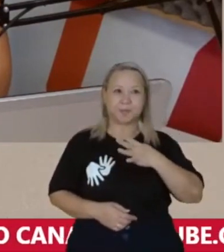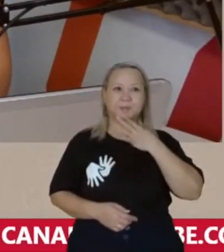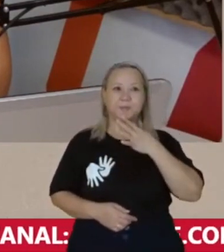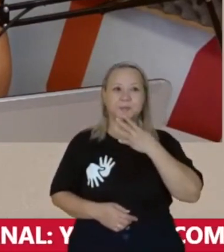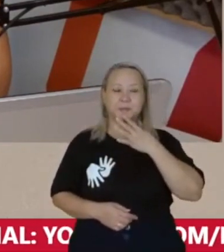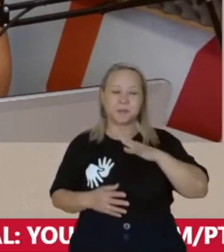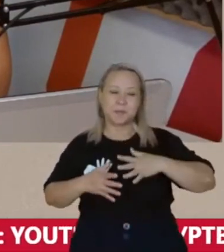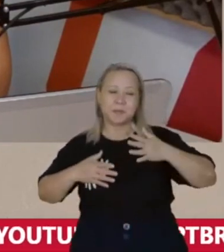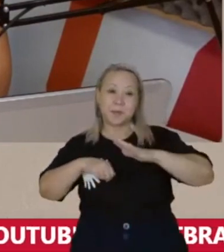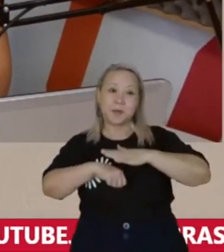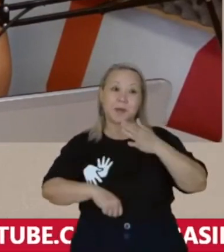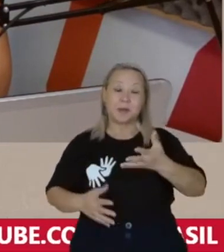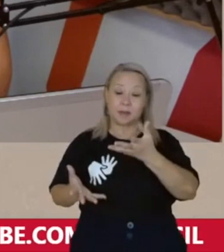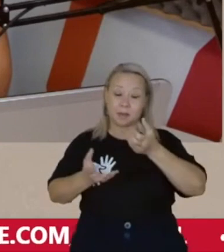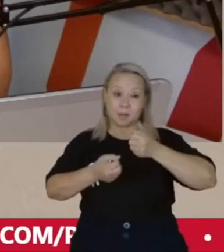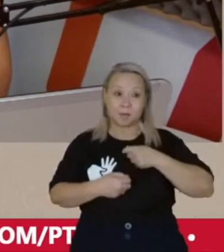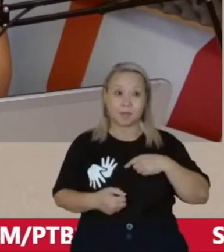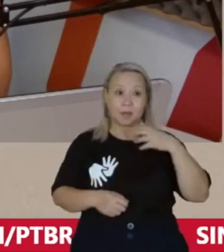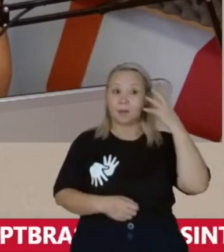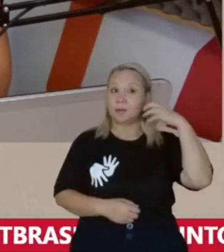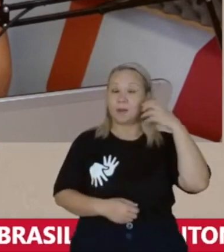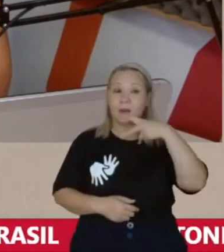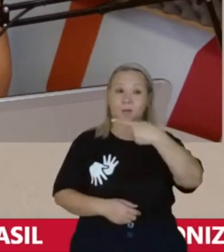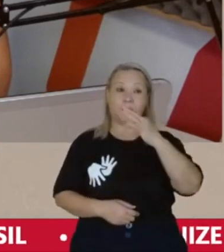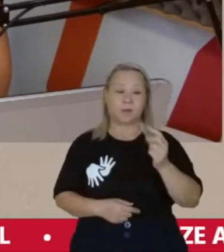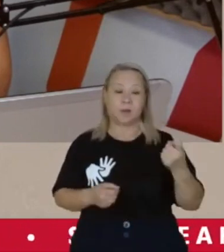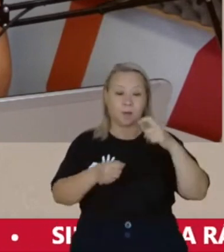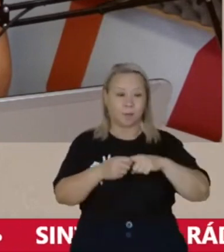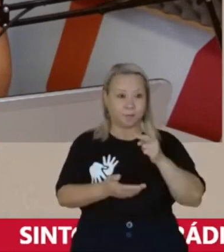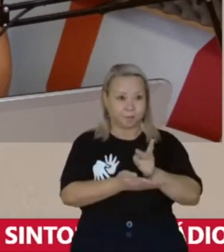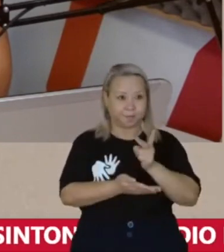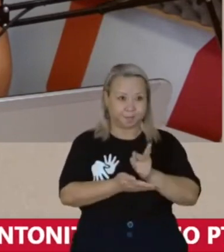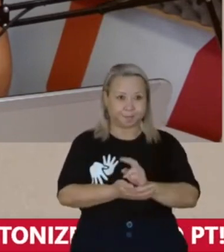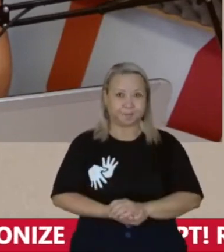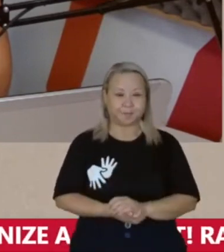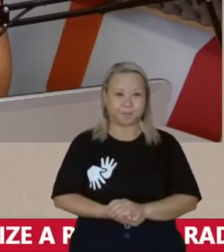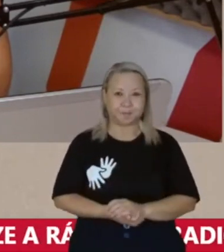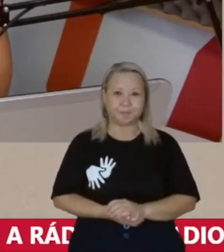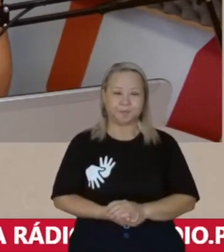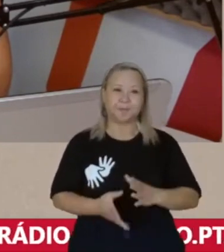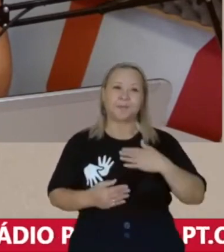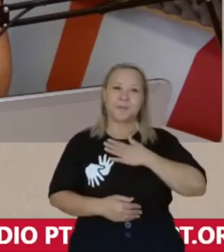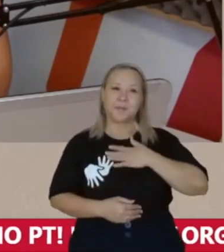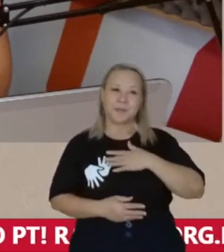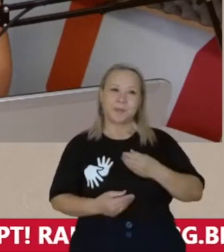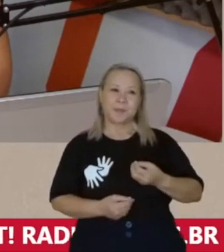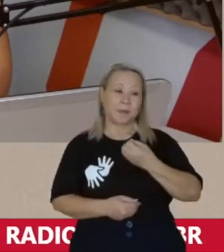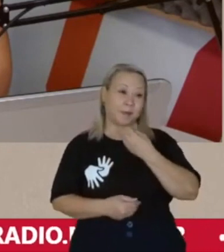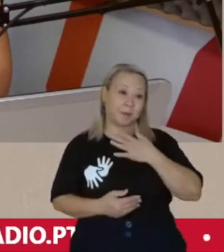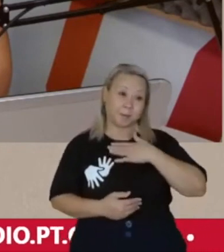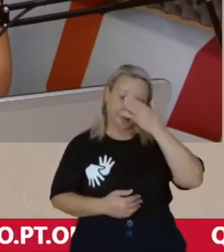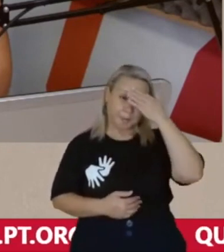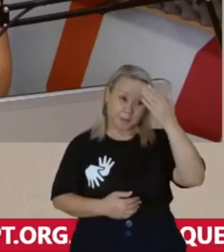um prazer maior ainda em receber você aqui na Rádio PT, tá bom? Volte sempre. Muito obrigada, bom dia, um beijo